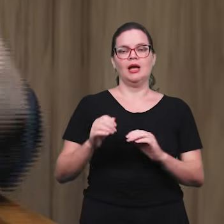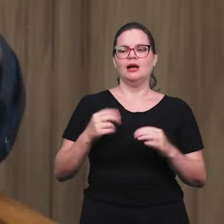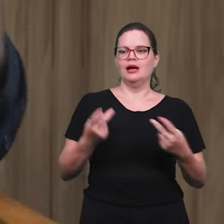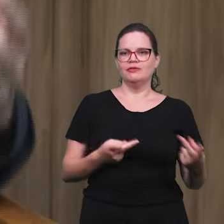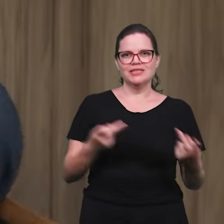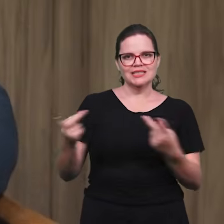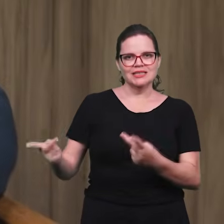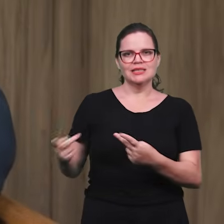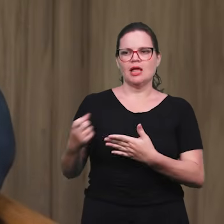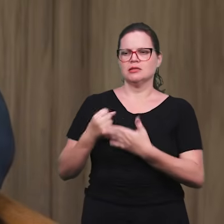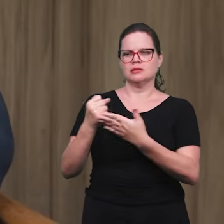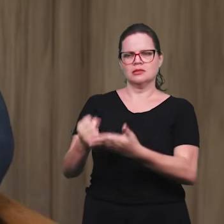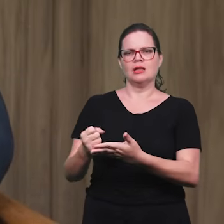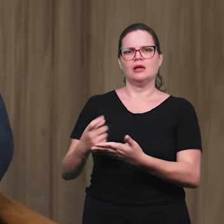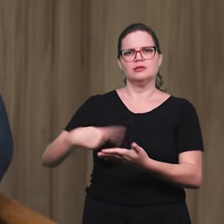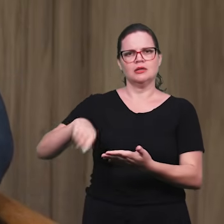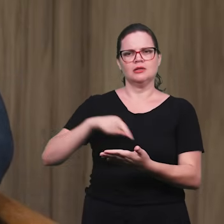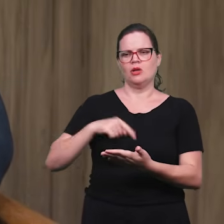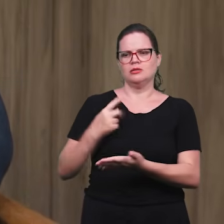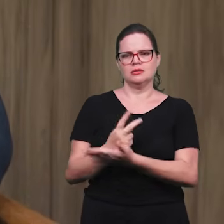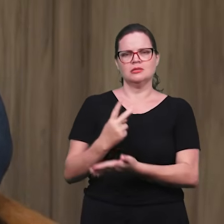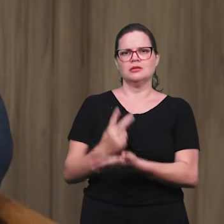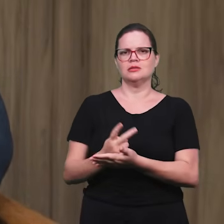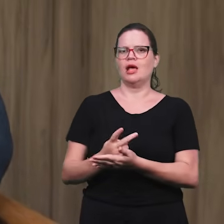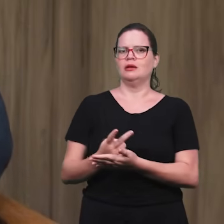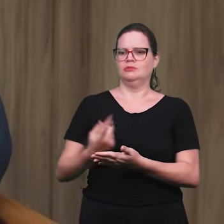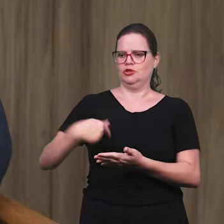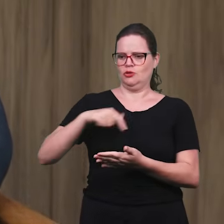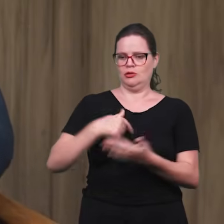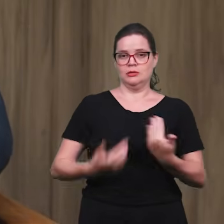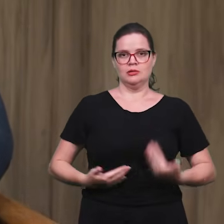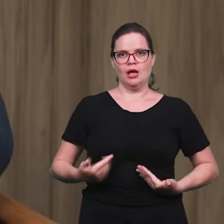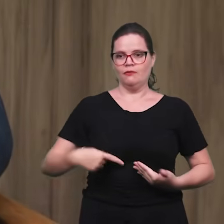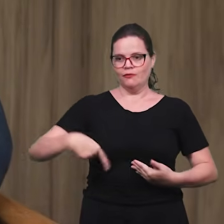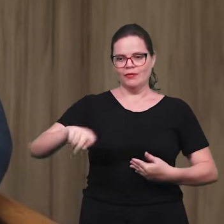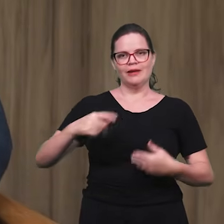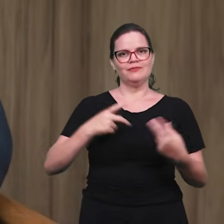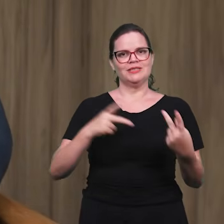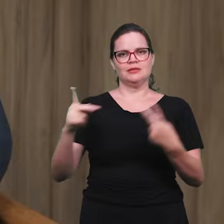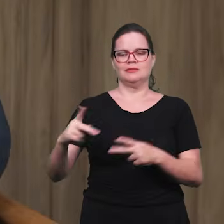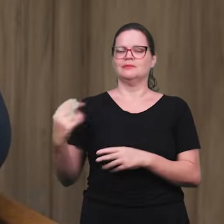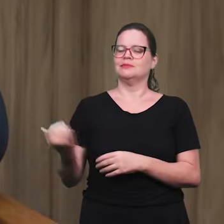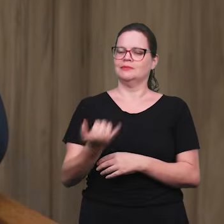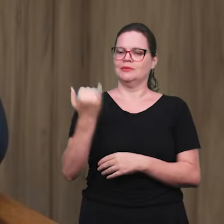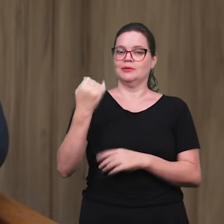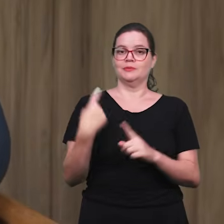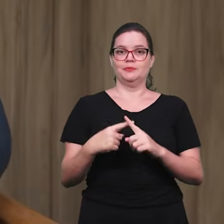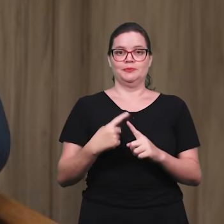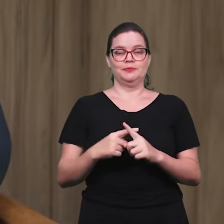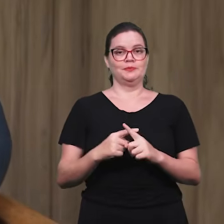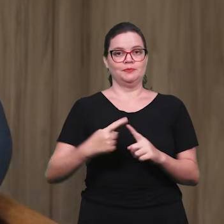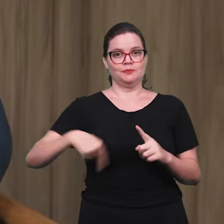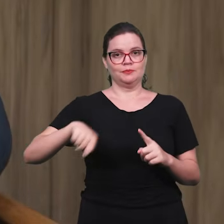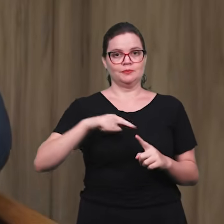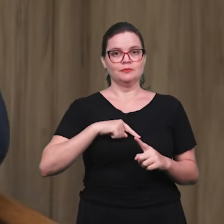essa visita, essa assistência que nós fazemos enquanto igreja, isso é fundamental, porque os